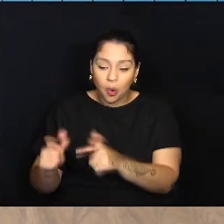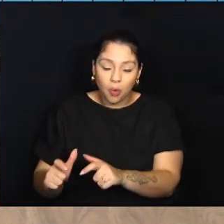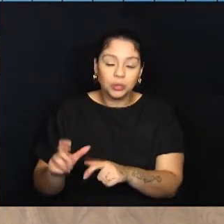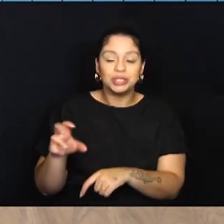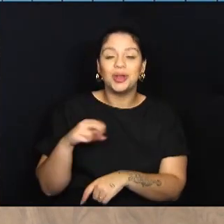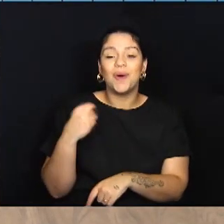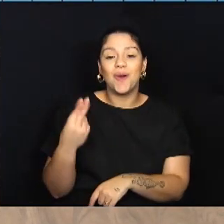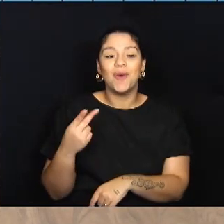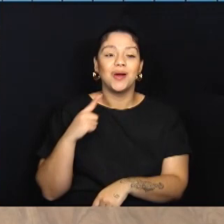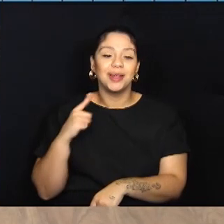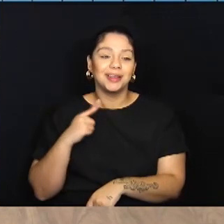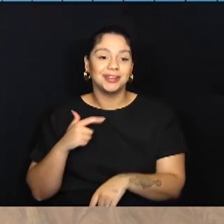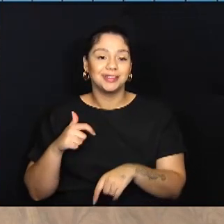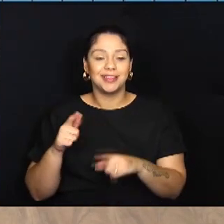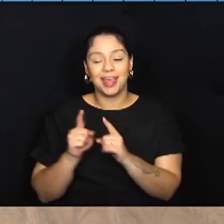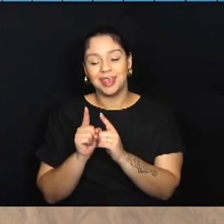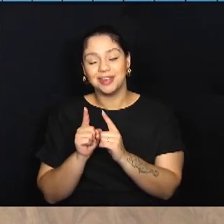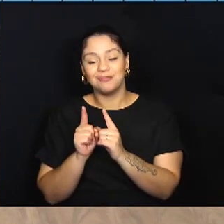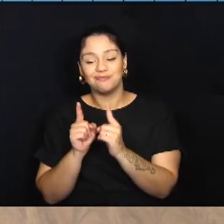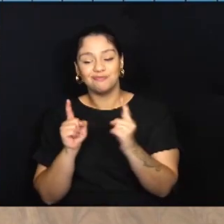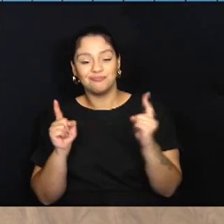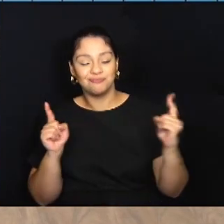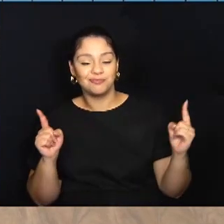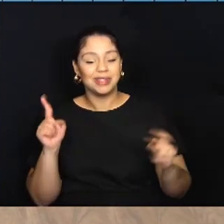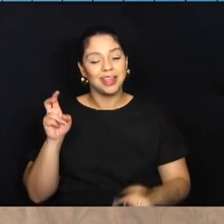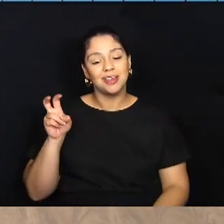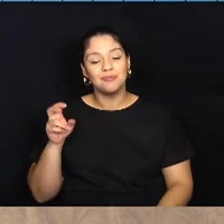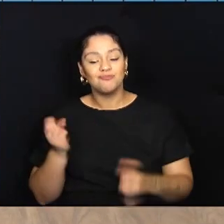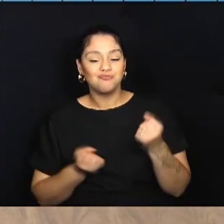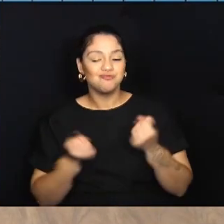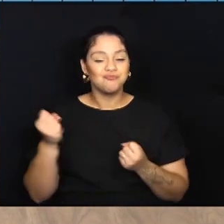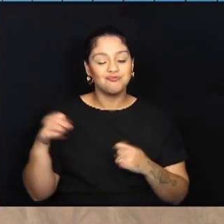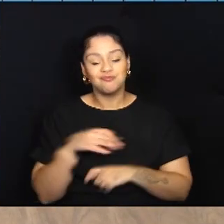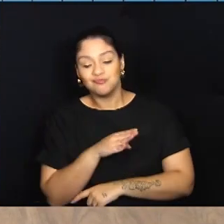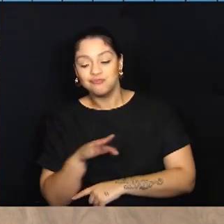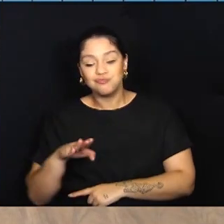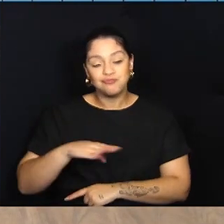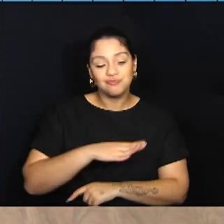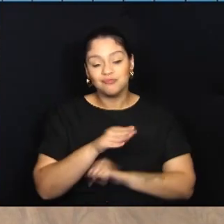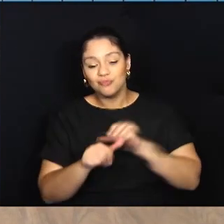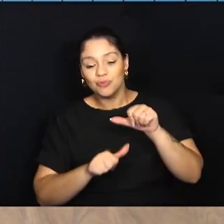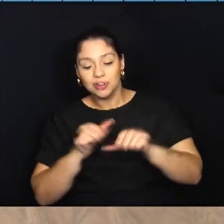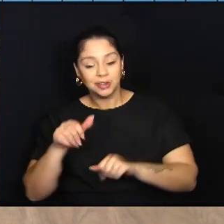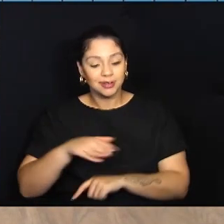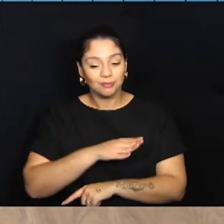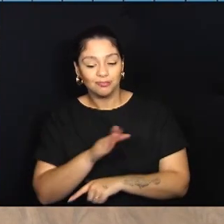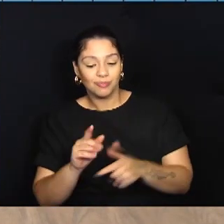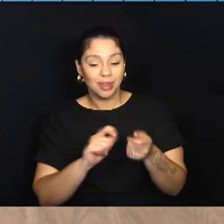caminho há espaço para improvisação, um caminho diferente, em vez de ir por aqui, vai por ali?